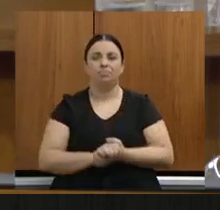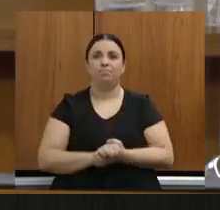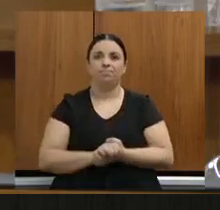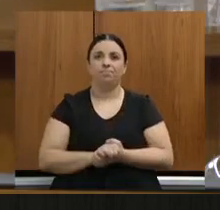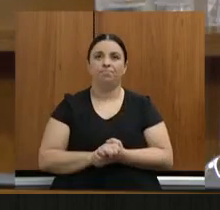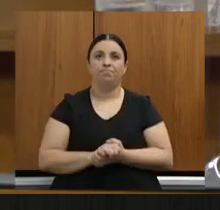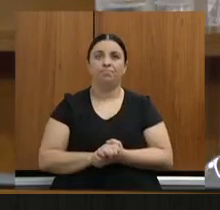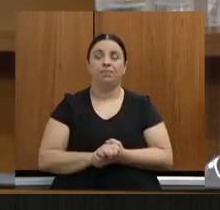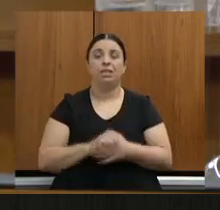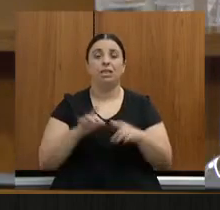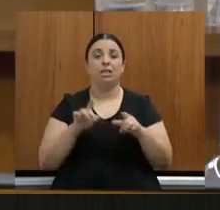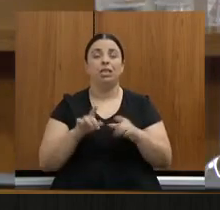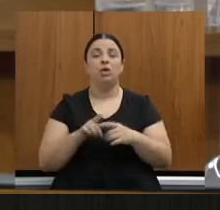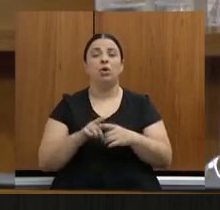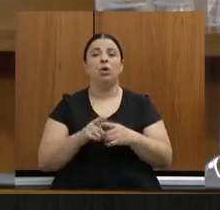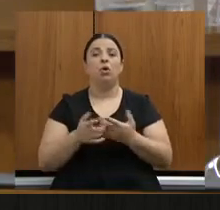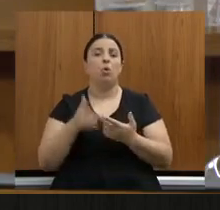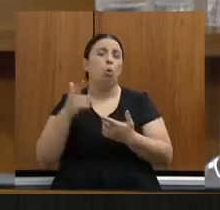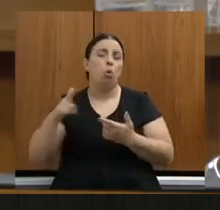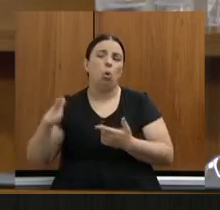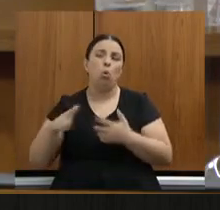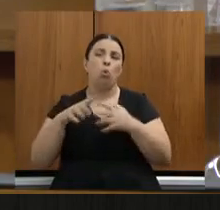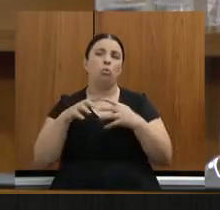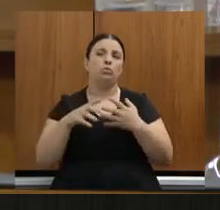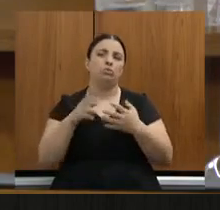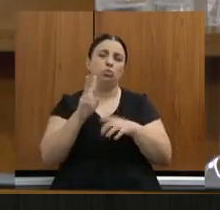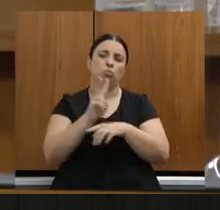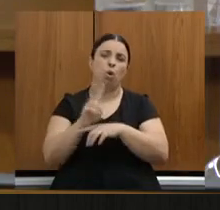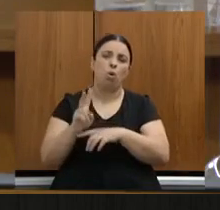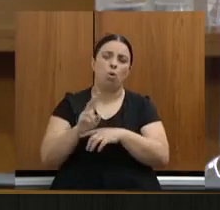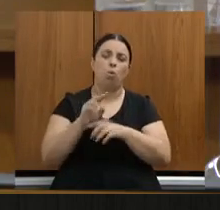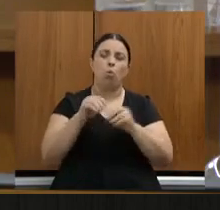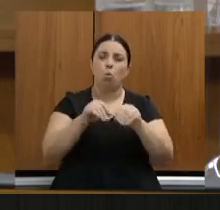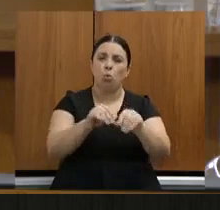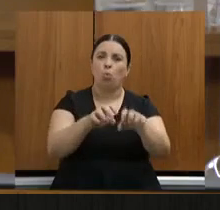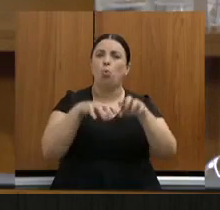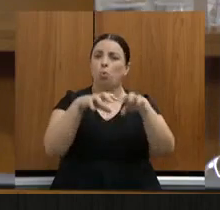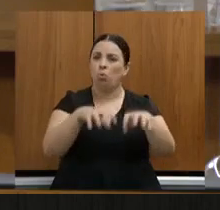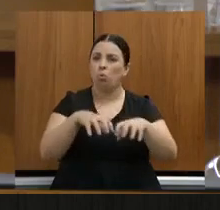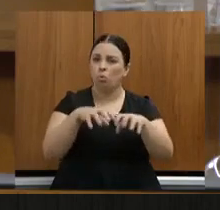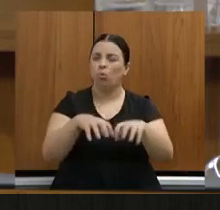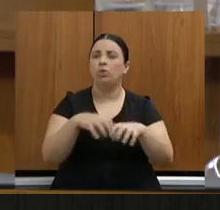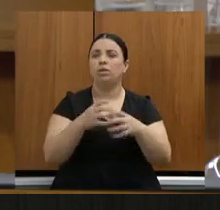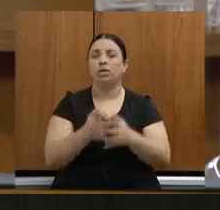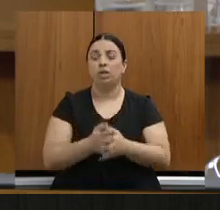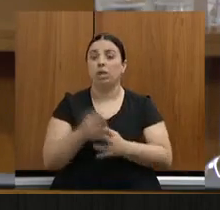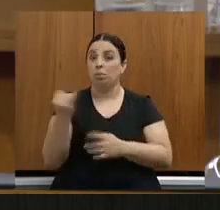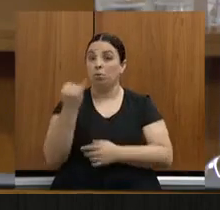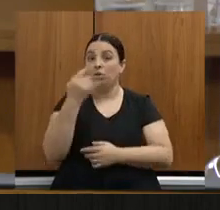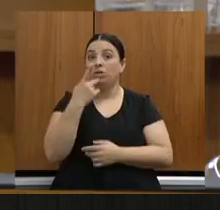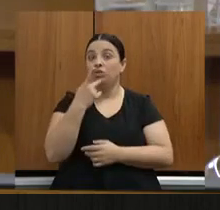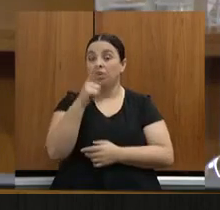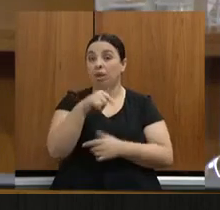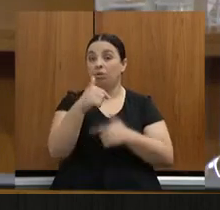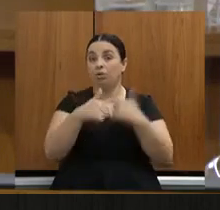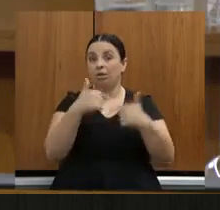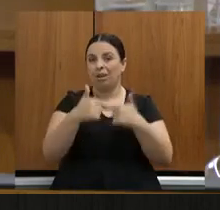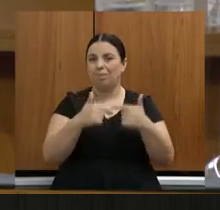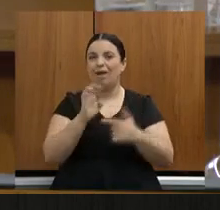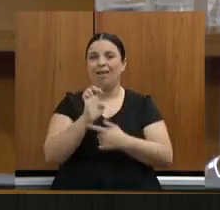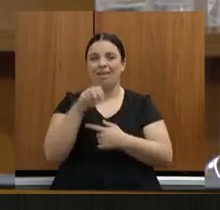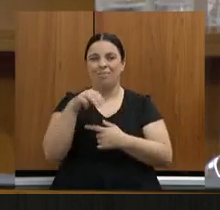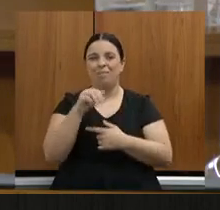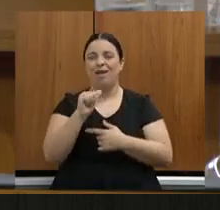outras culturas agrícolas e aqui também Cabe destacar O importante trabalho que tem sido feito tele